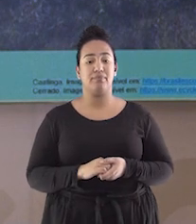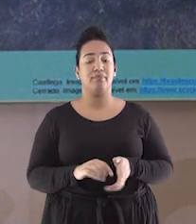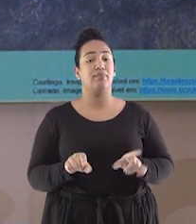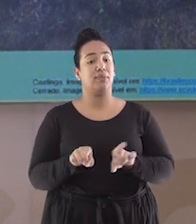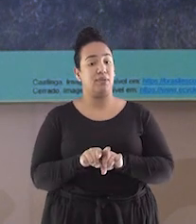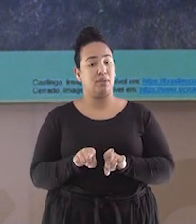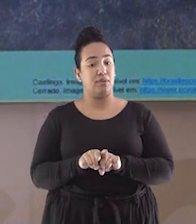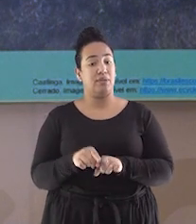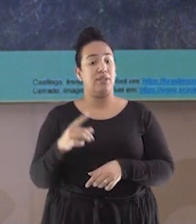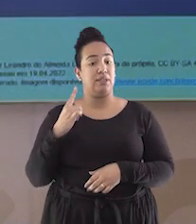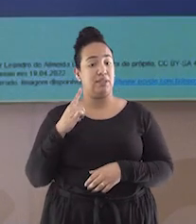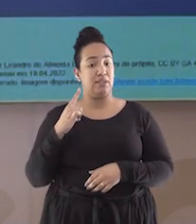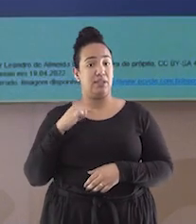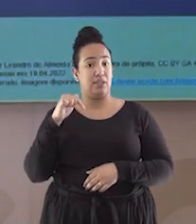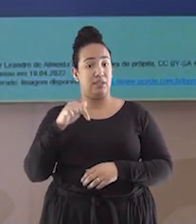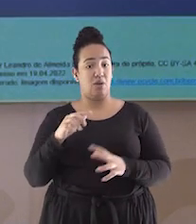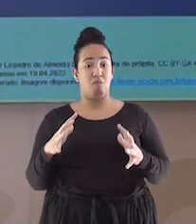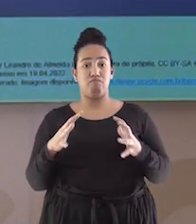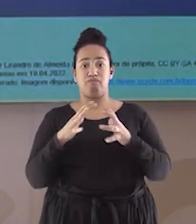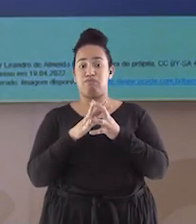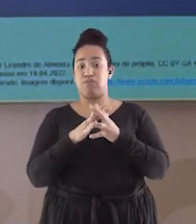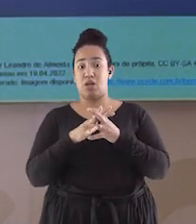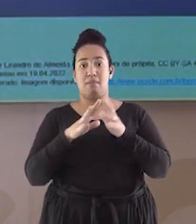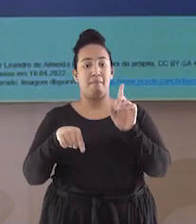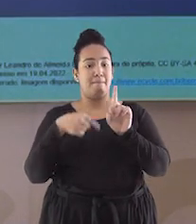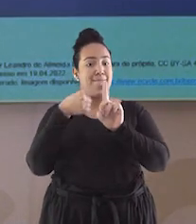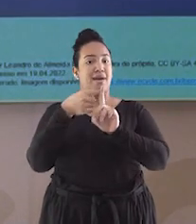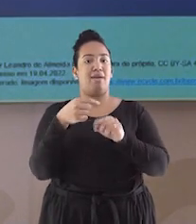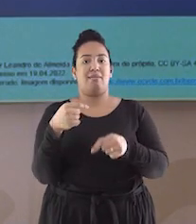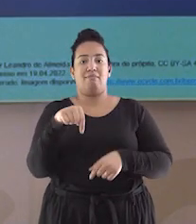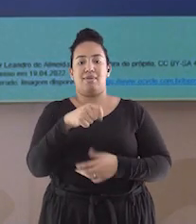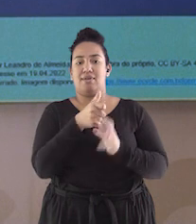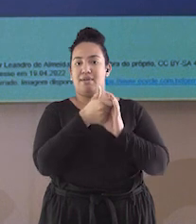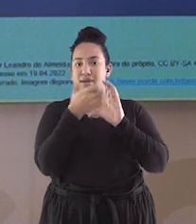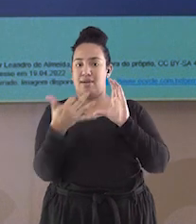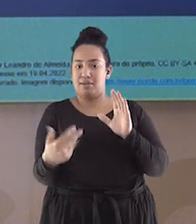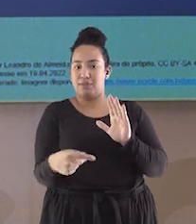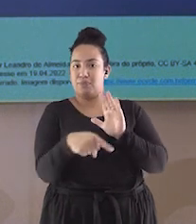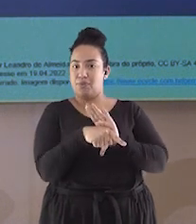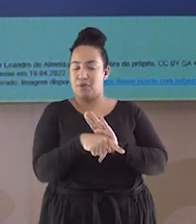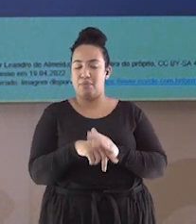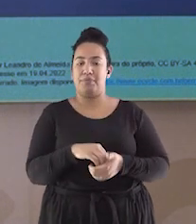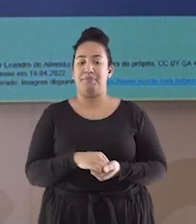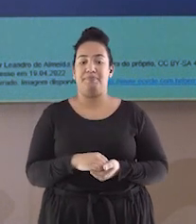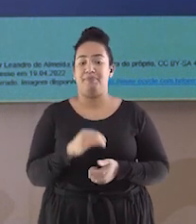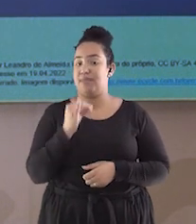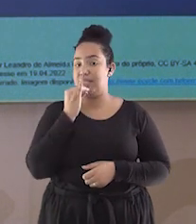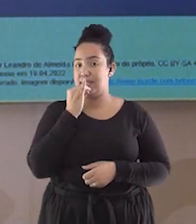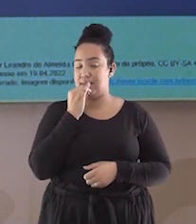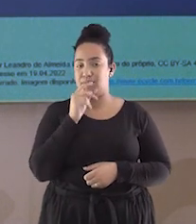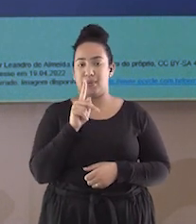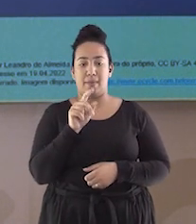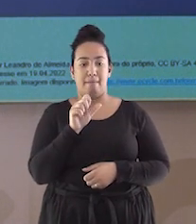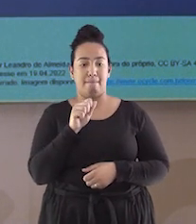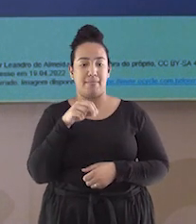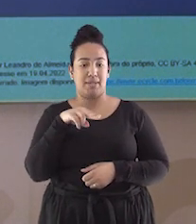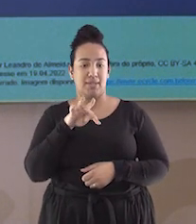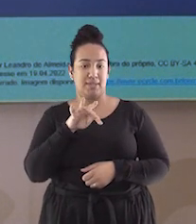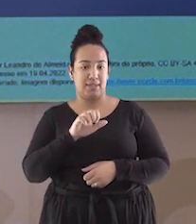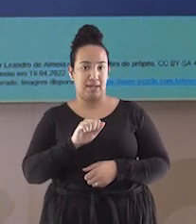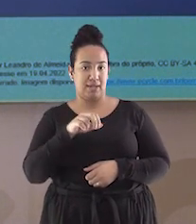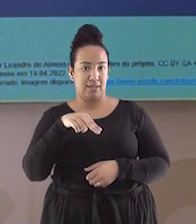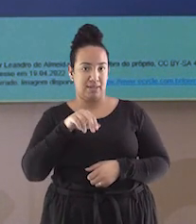mais complexas, que possuem características bem específicas. E aqui incluem-se o Pantanal e